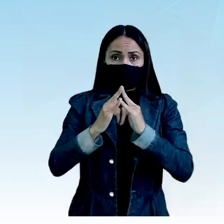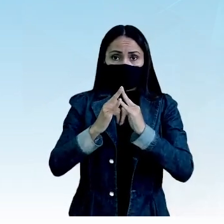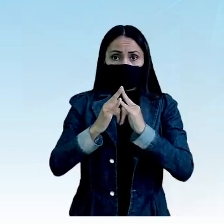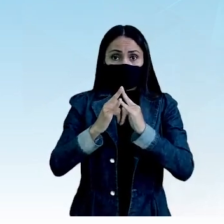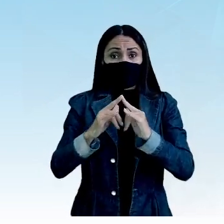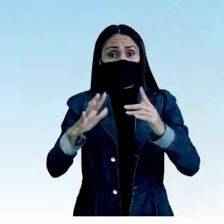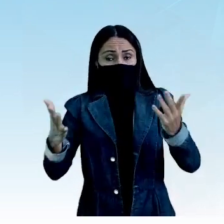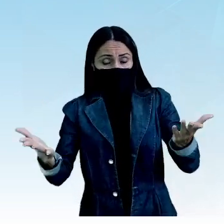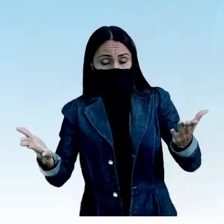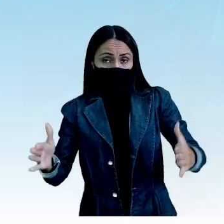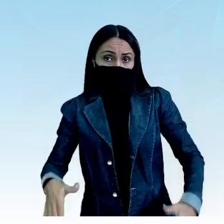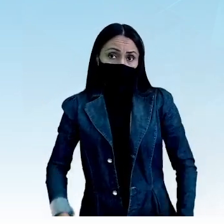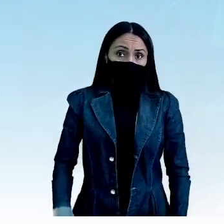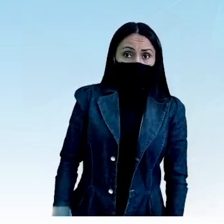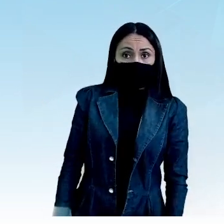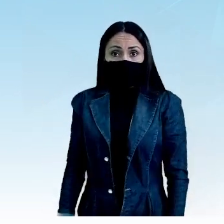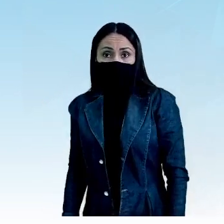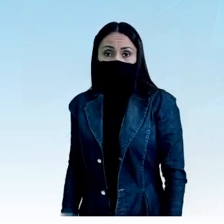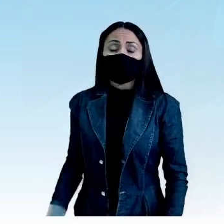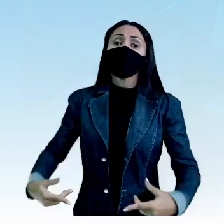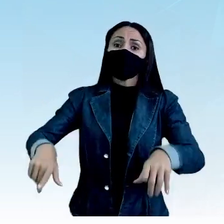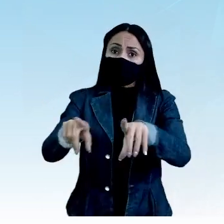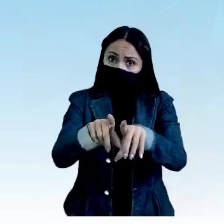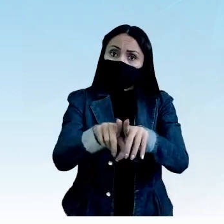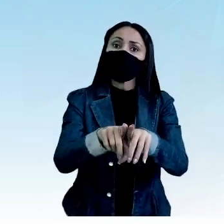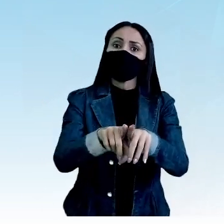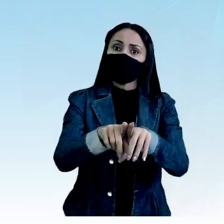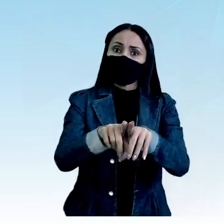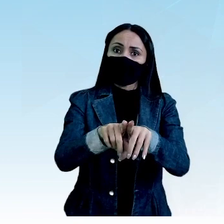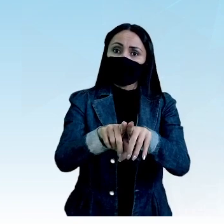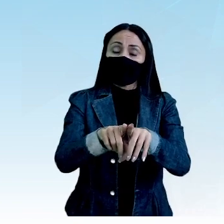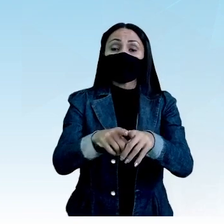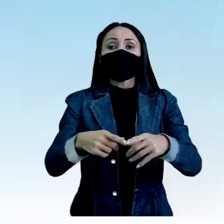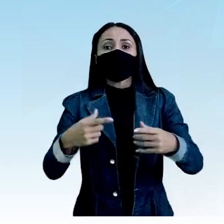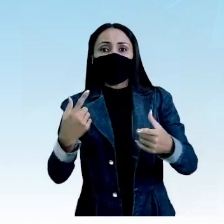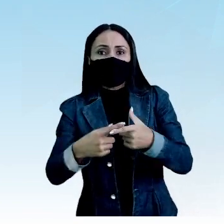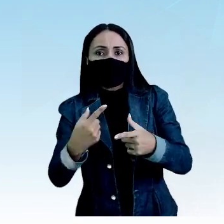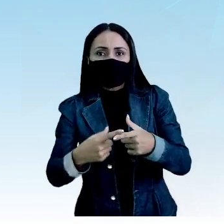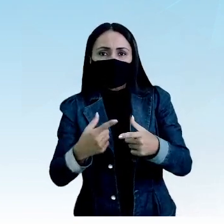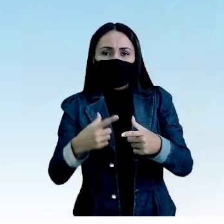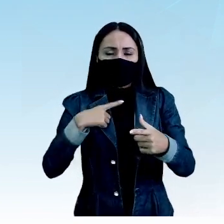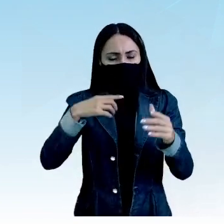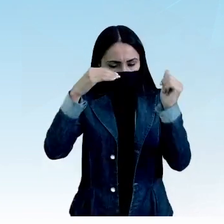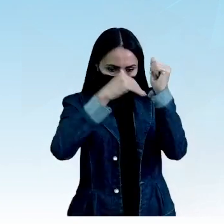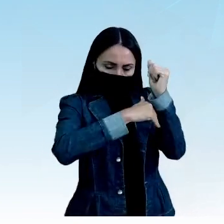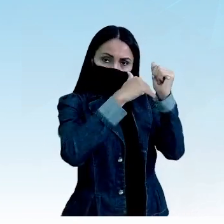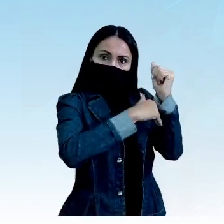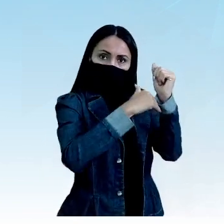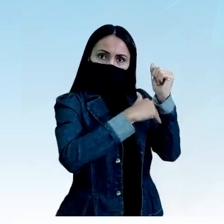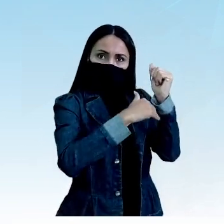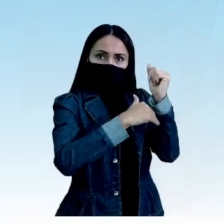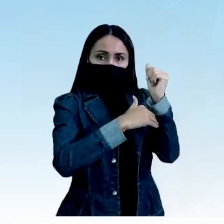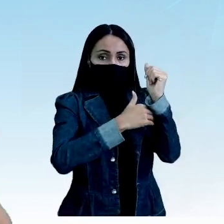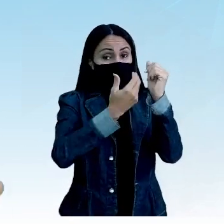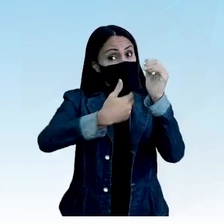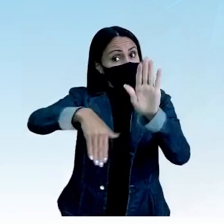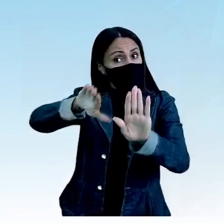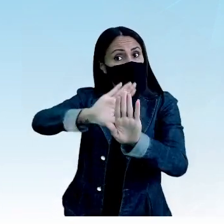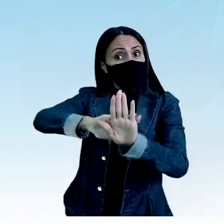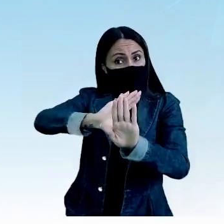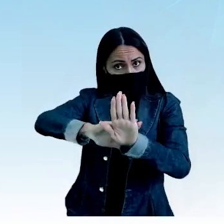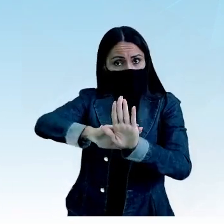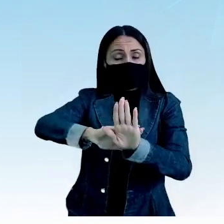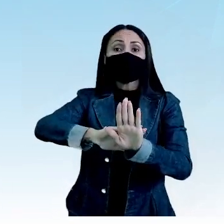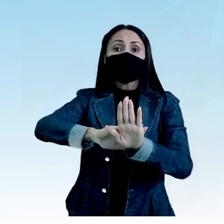da meia-noite, ele carrega esse status de calunga, porque tem muito mais segredos e mistérios por trás de somente uma